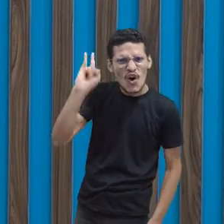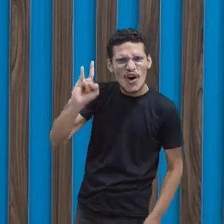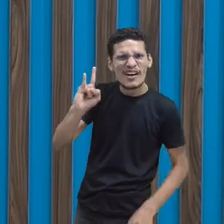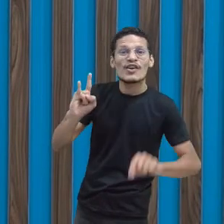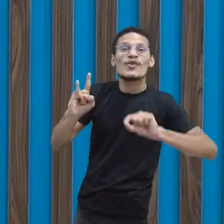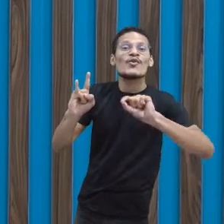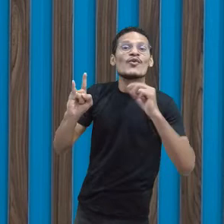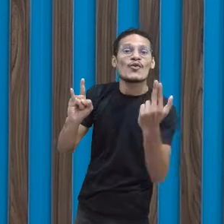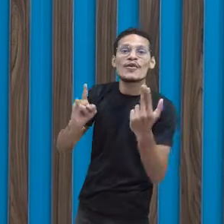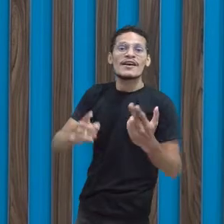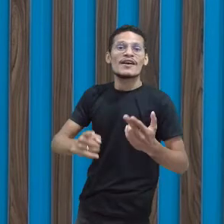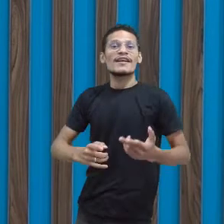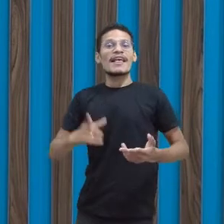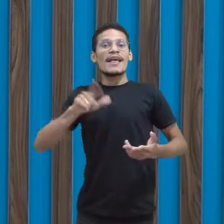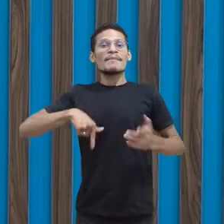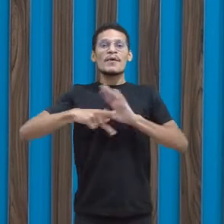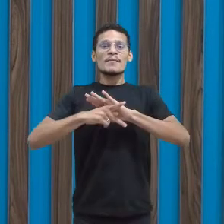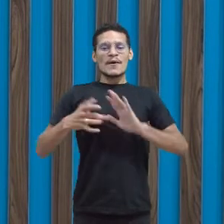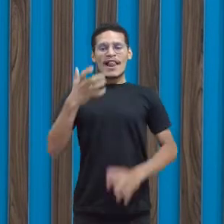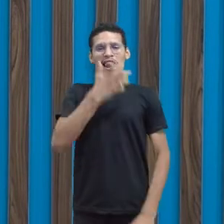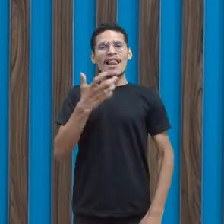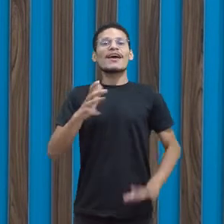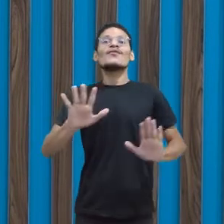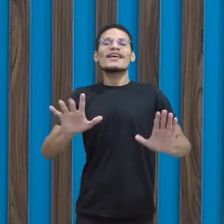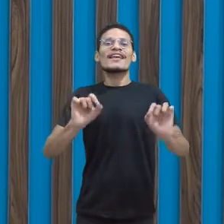veio? Virou estilo.